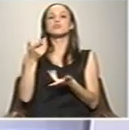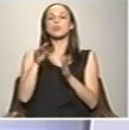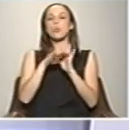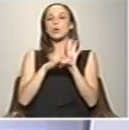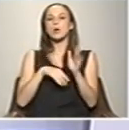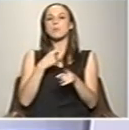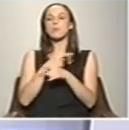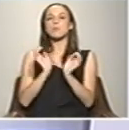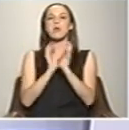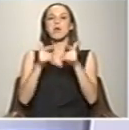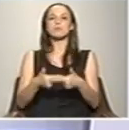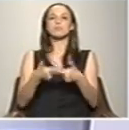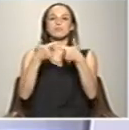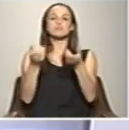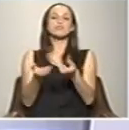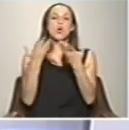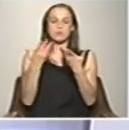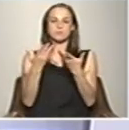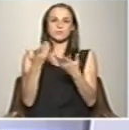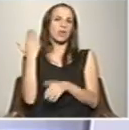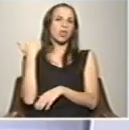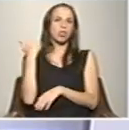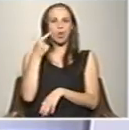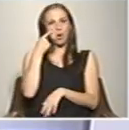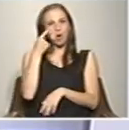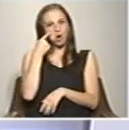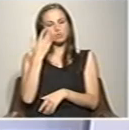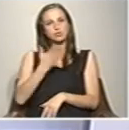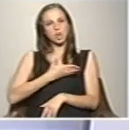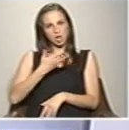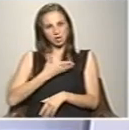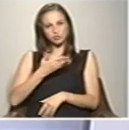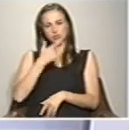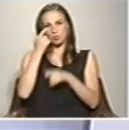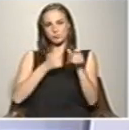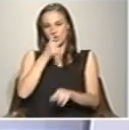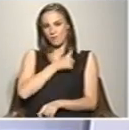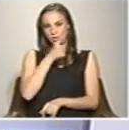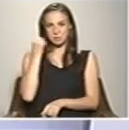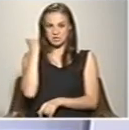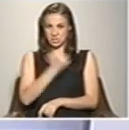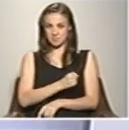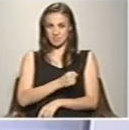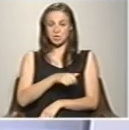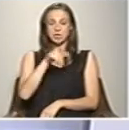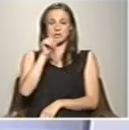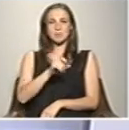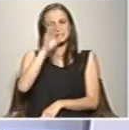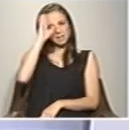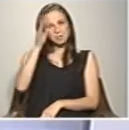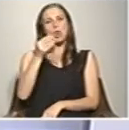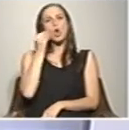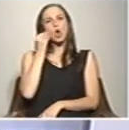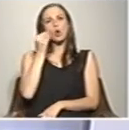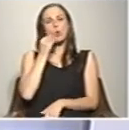site recentemente que tem como objetivo dar a conhecer os direitos das vítimas de crime e também sabermos como é que